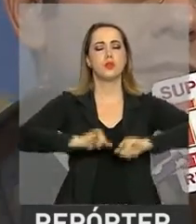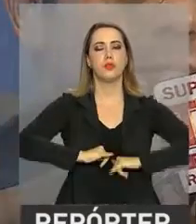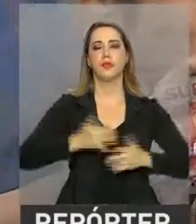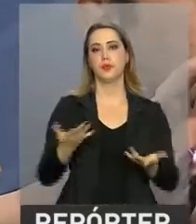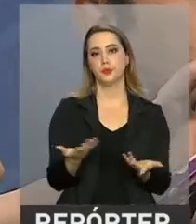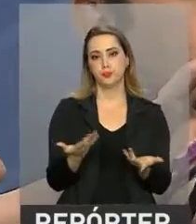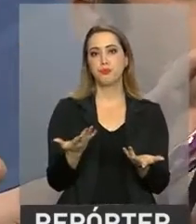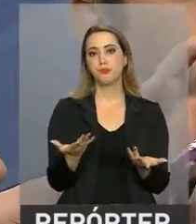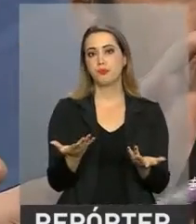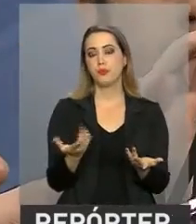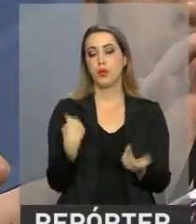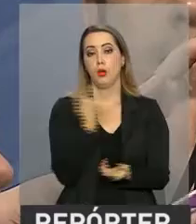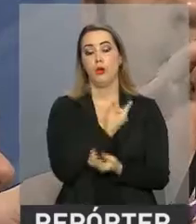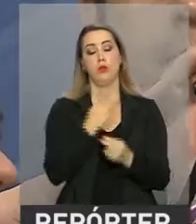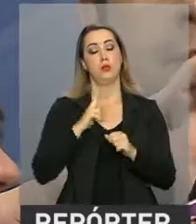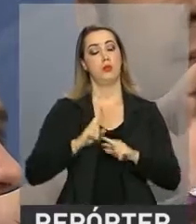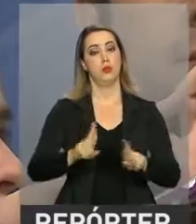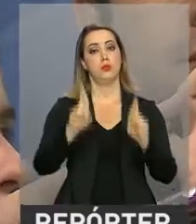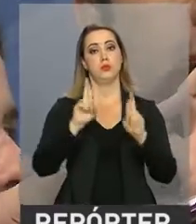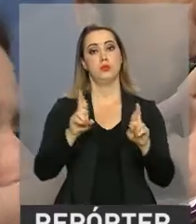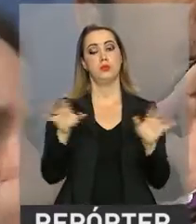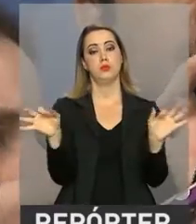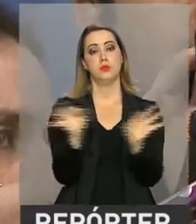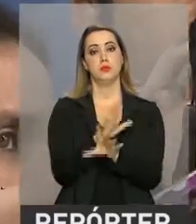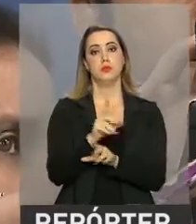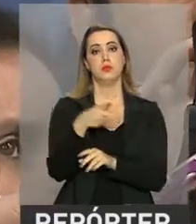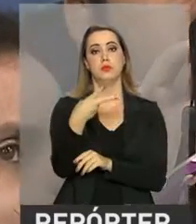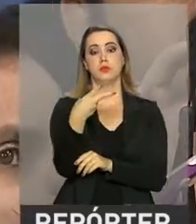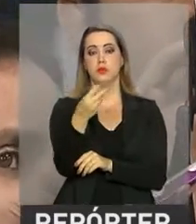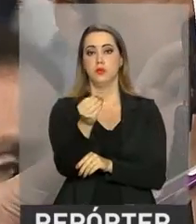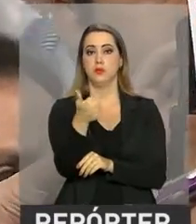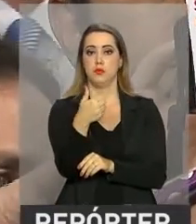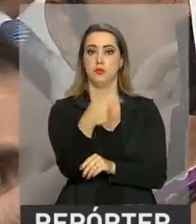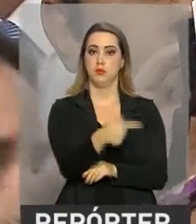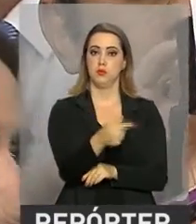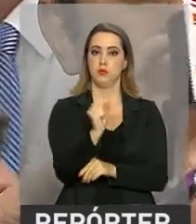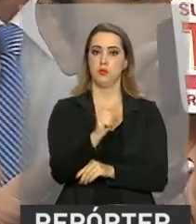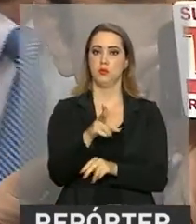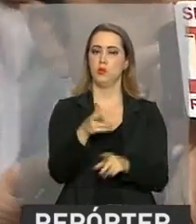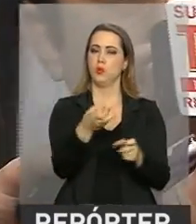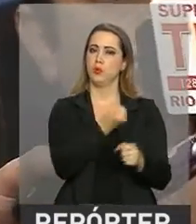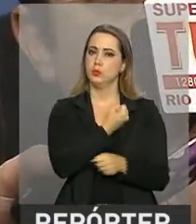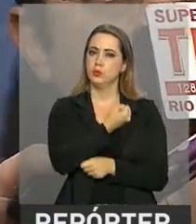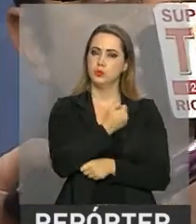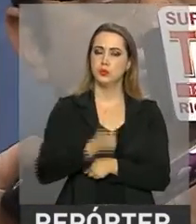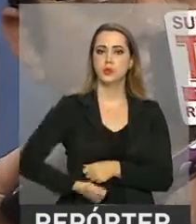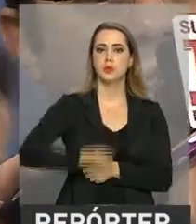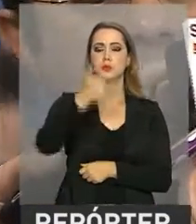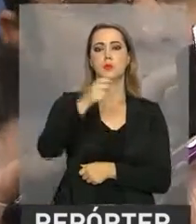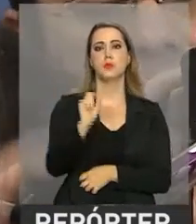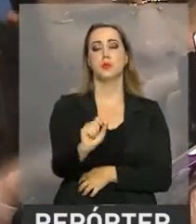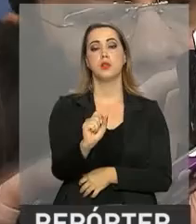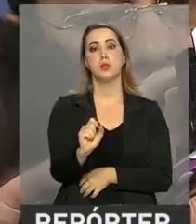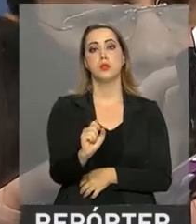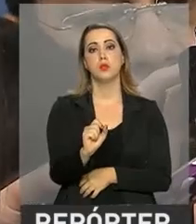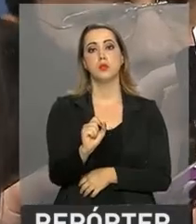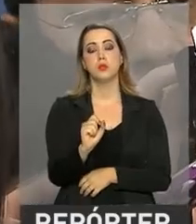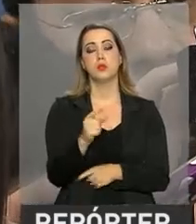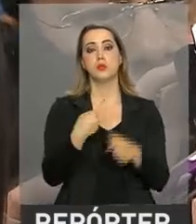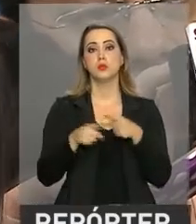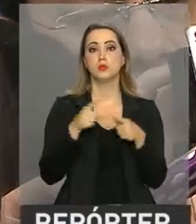esse gesto. Nós esperamos terminar 2017 com estatísticas mais favoráveis na questão